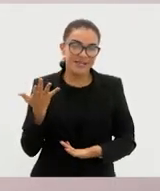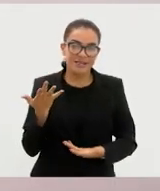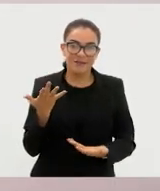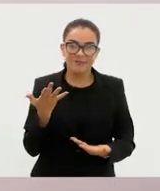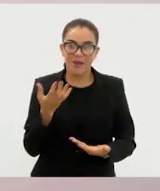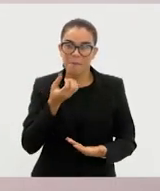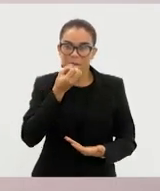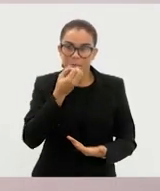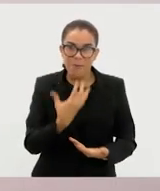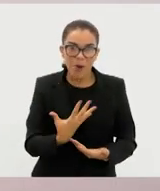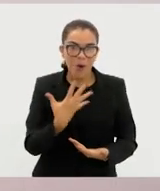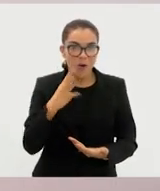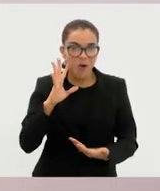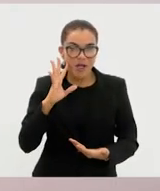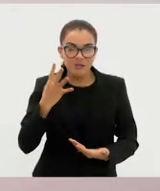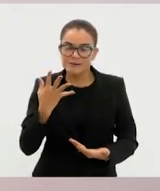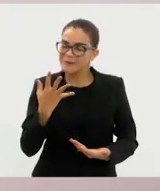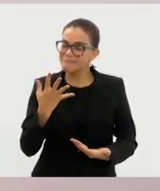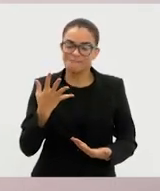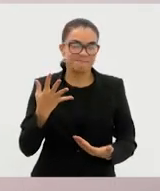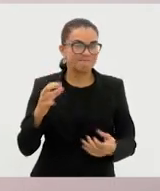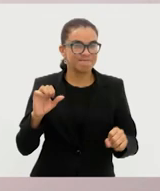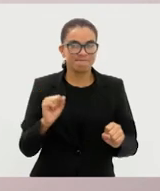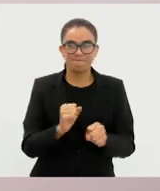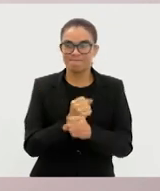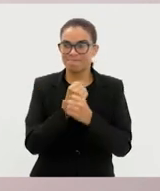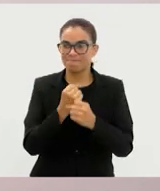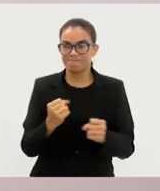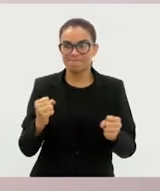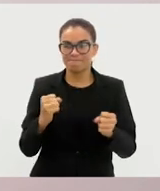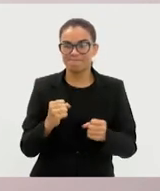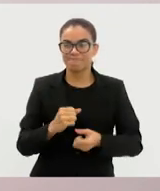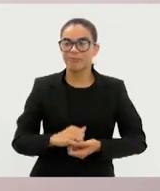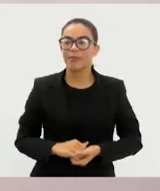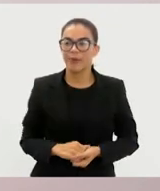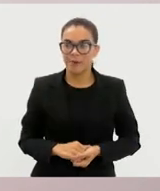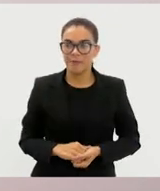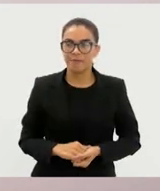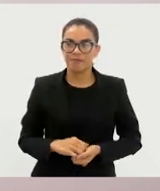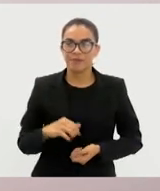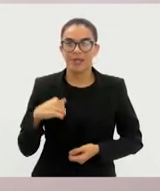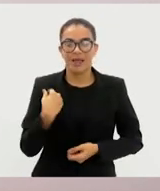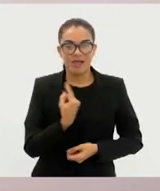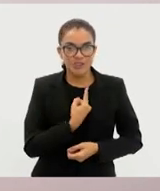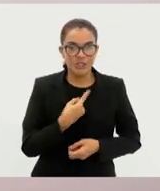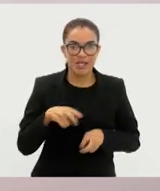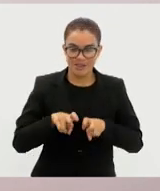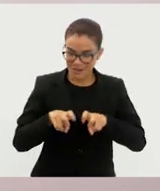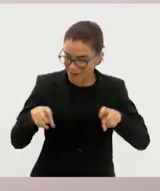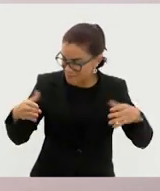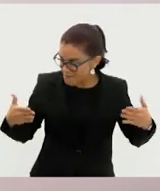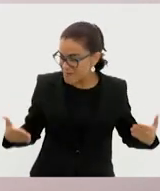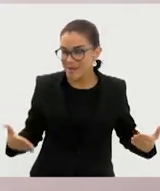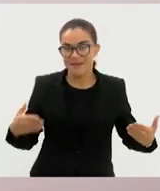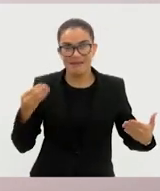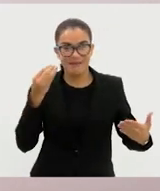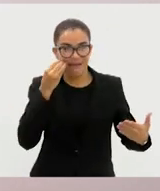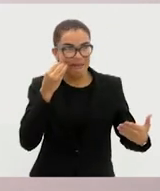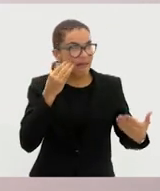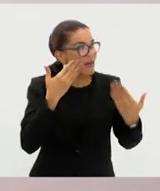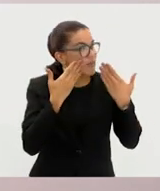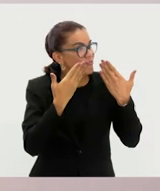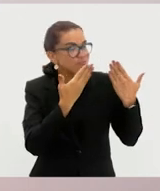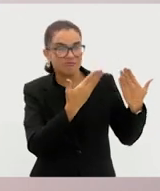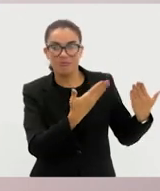bom resultado, em alguma coisa construtiva, é uma ilusão. Então, assim, nós estamos de novo à mesa tentando mostrar, olha, temos um quadro